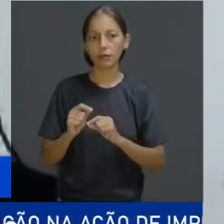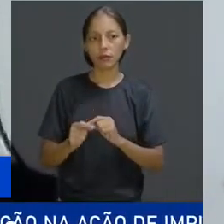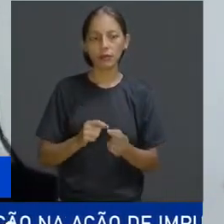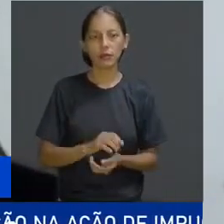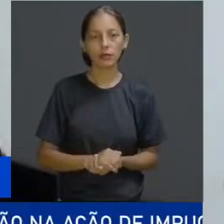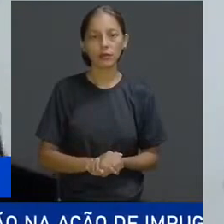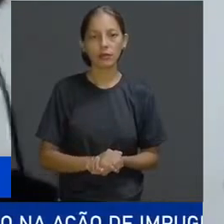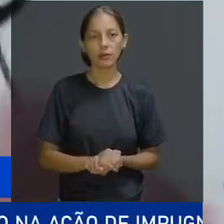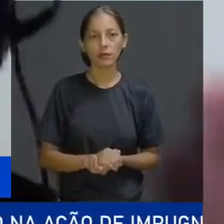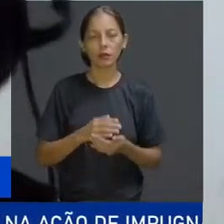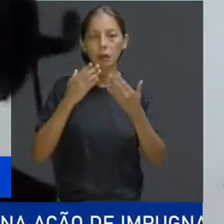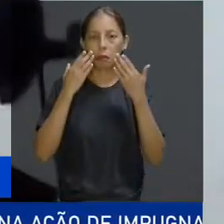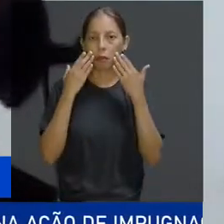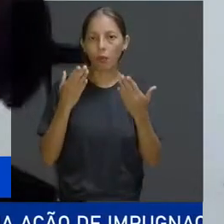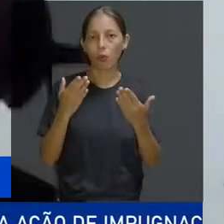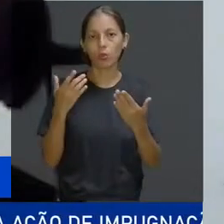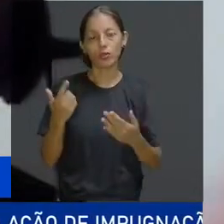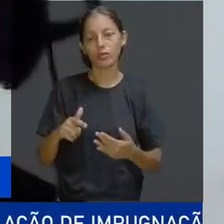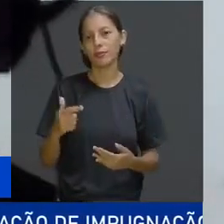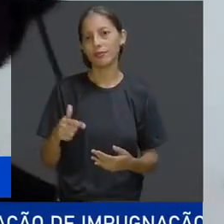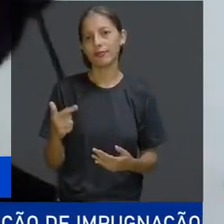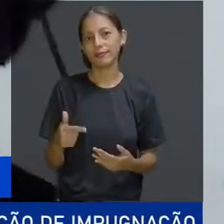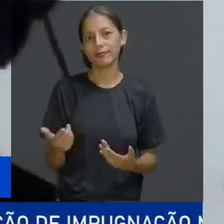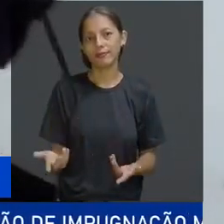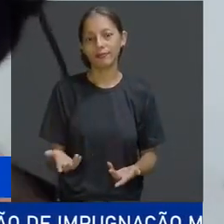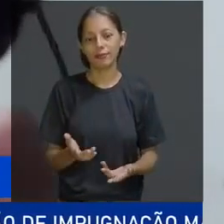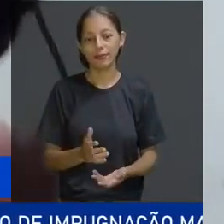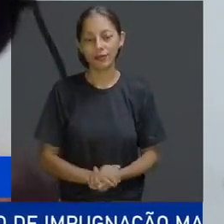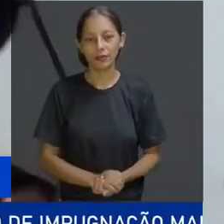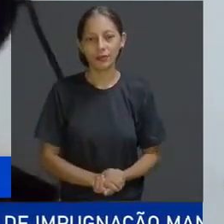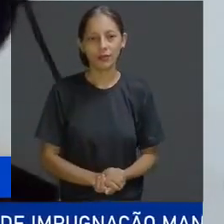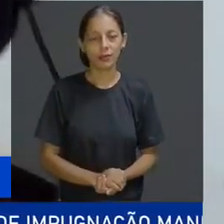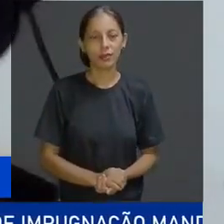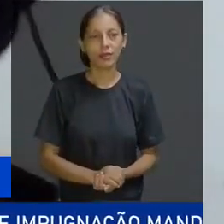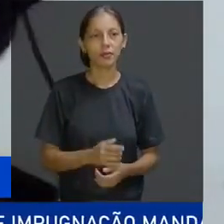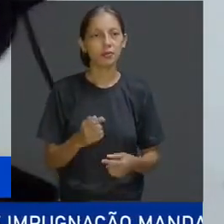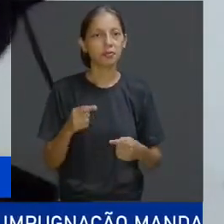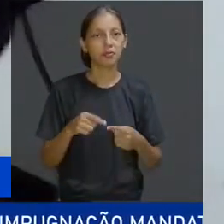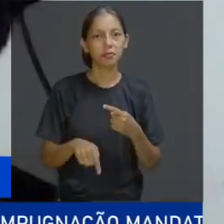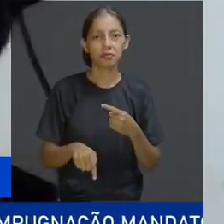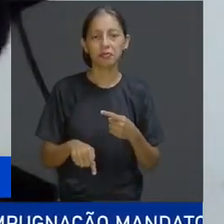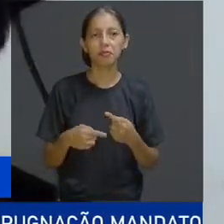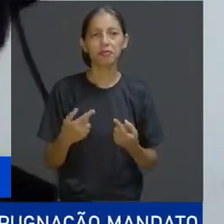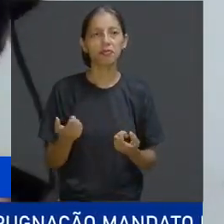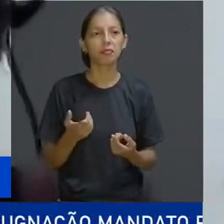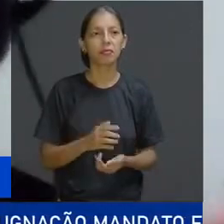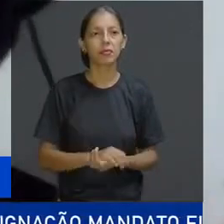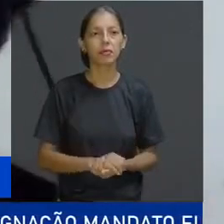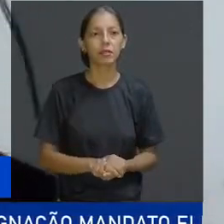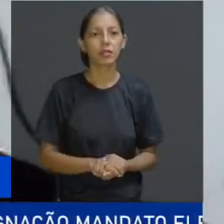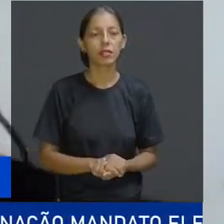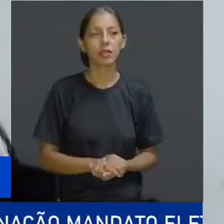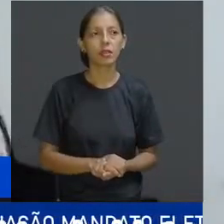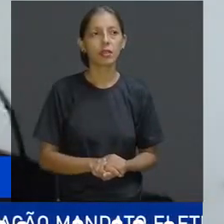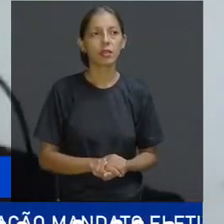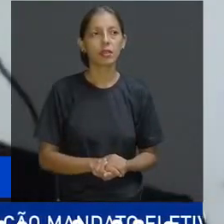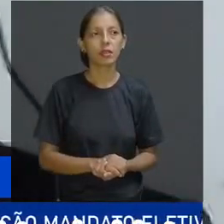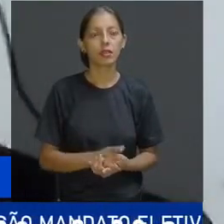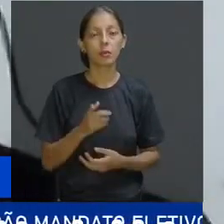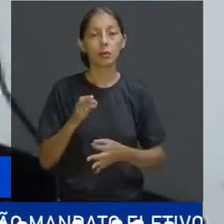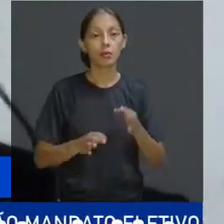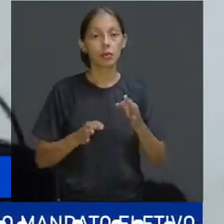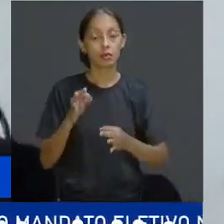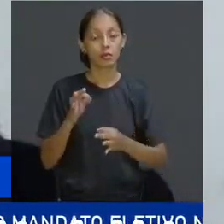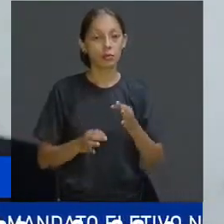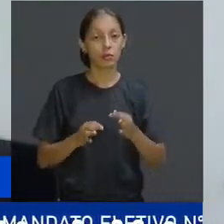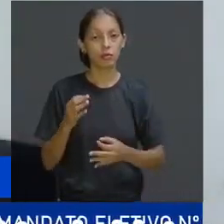se apresentaram. Não foram objetos de alegação inicial, não foram objetos de instrução processual, não apareceram no